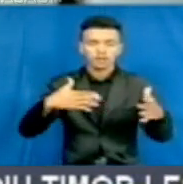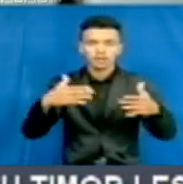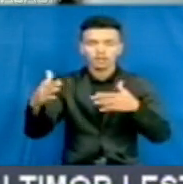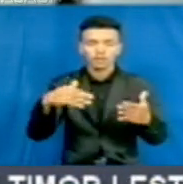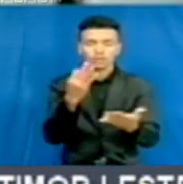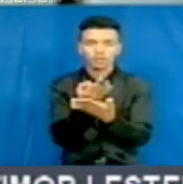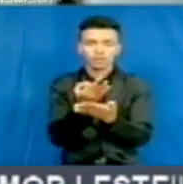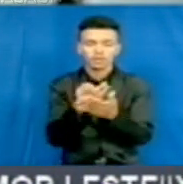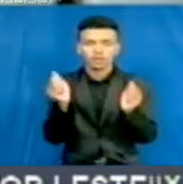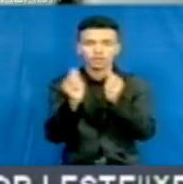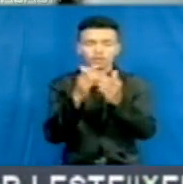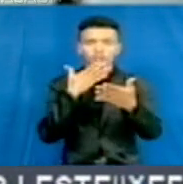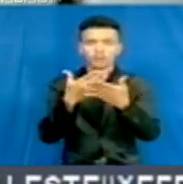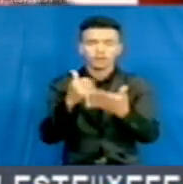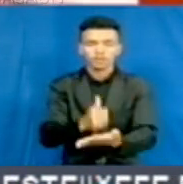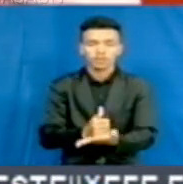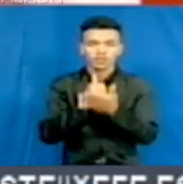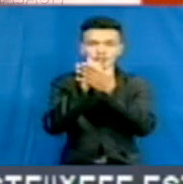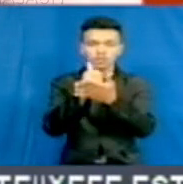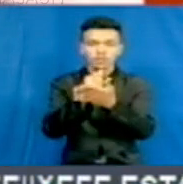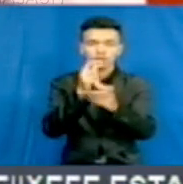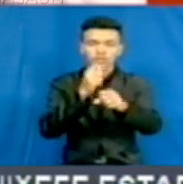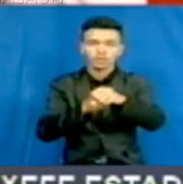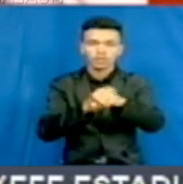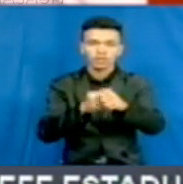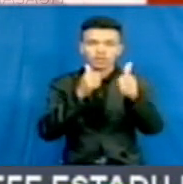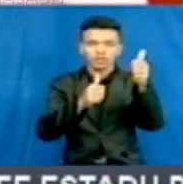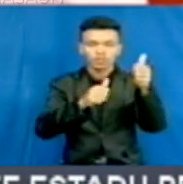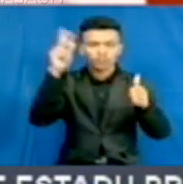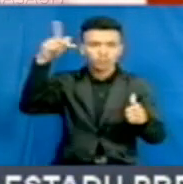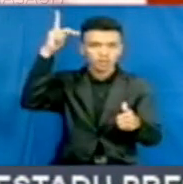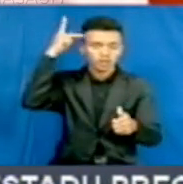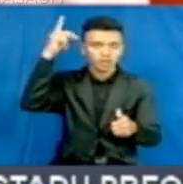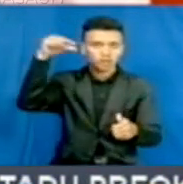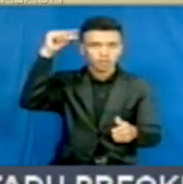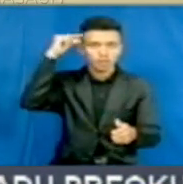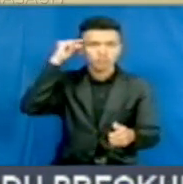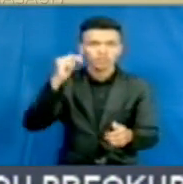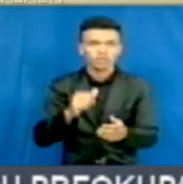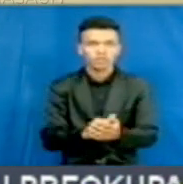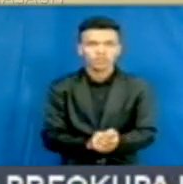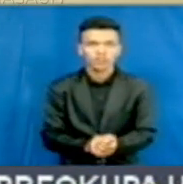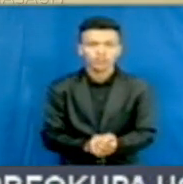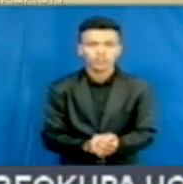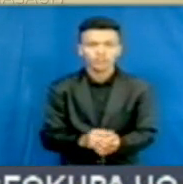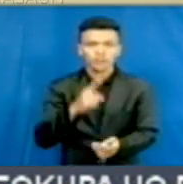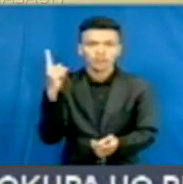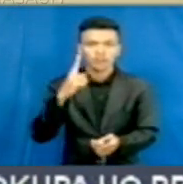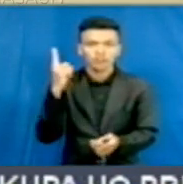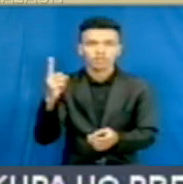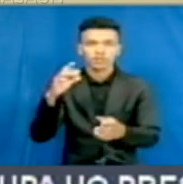fundos, onde contribui para combate mudança climática, tuir política ou governo. Na FATIN reforça a